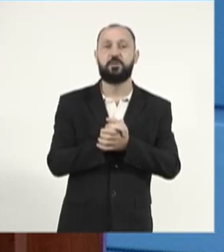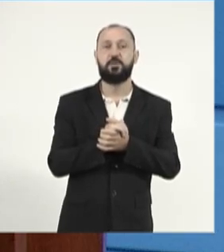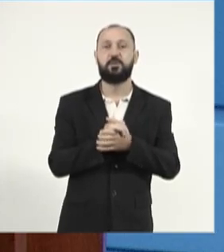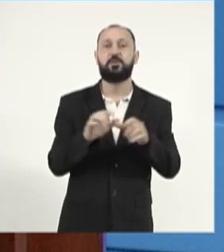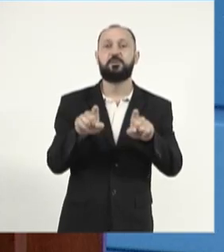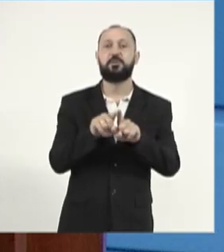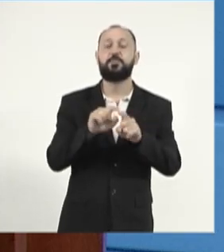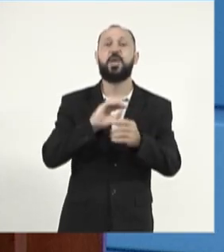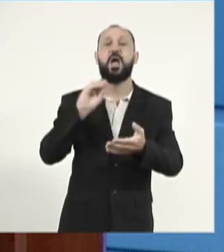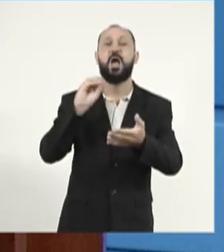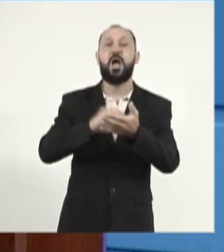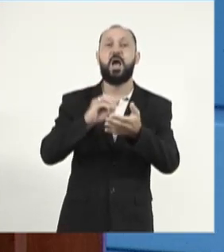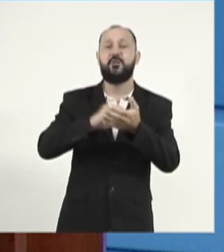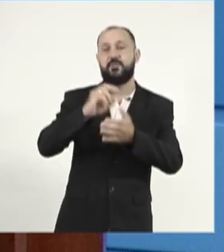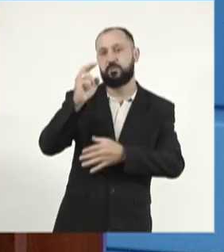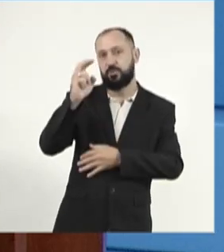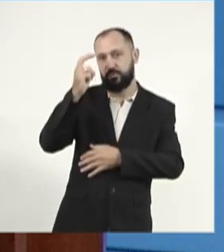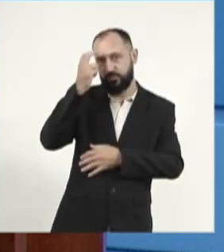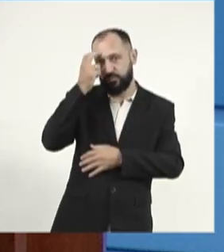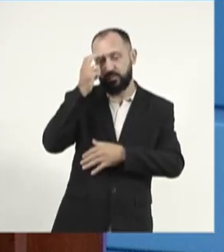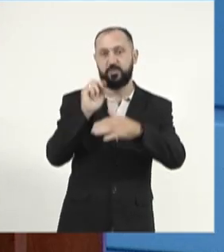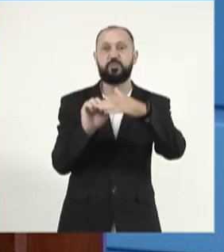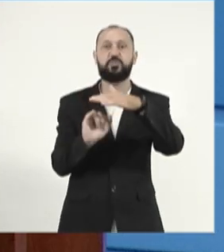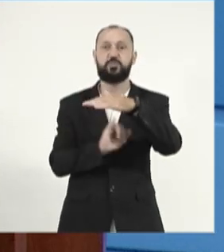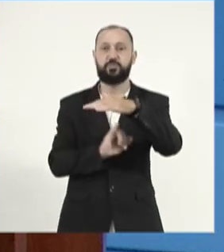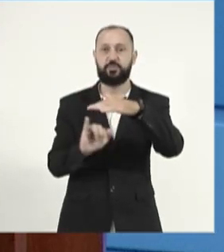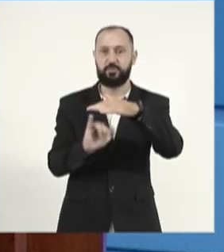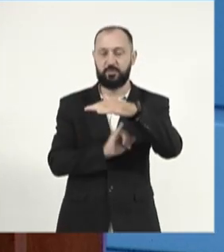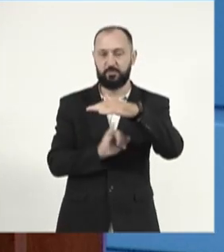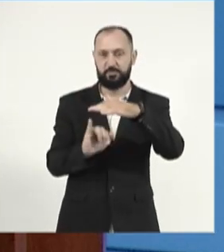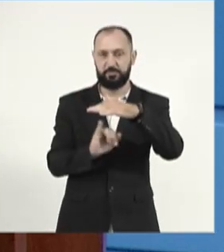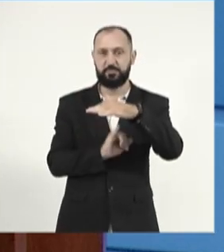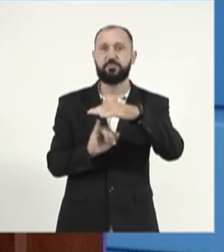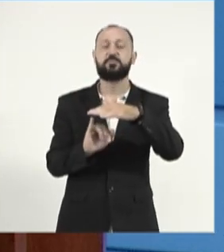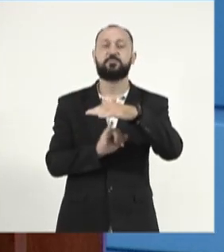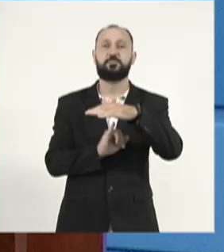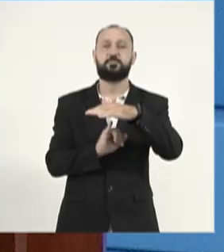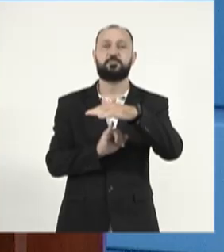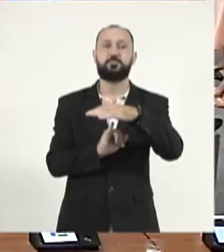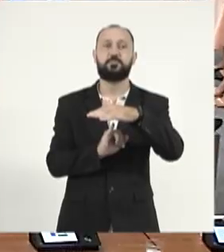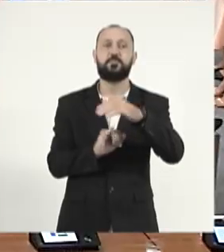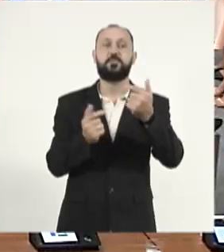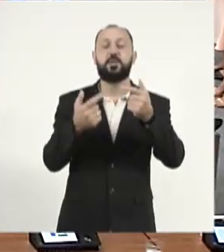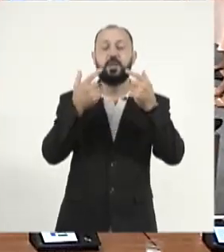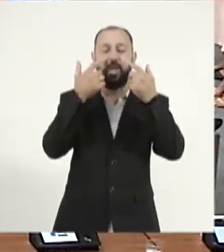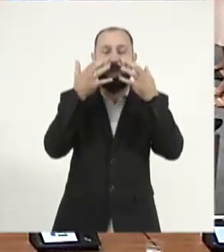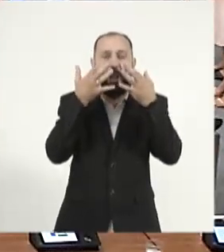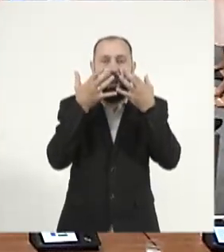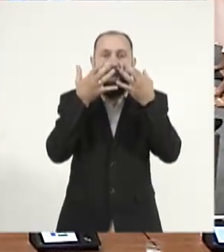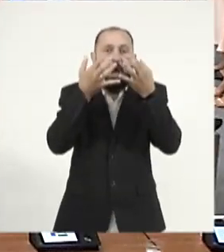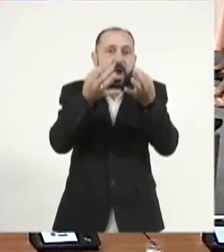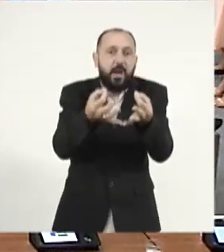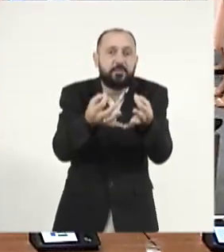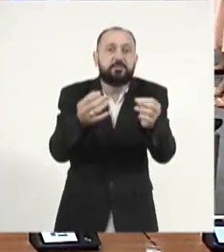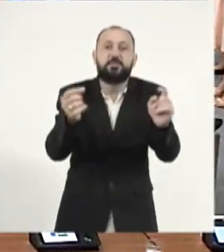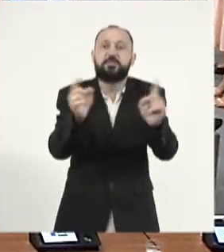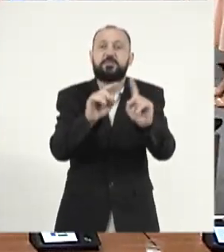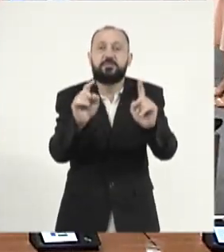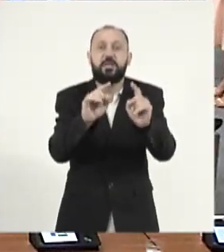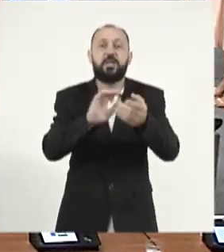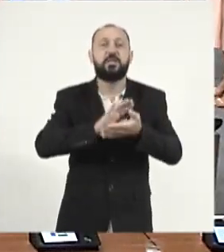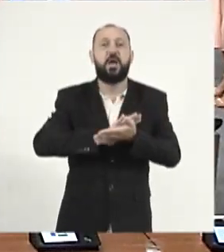a ausência de inteligência institucional que não observa